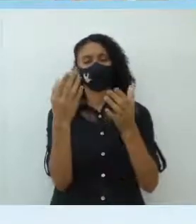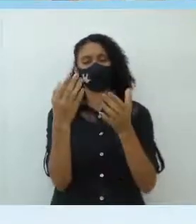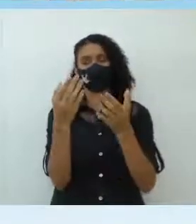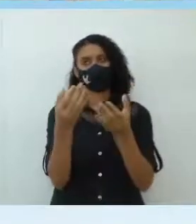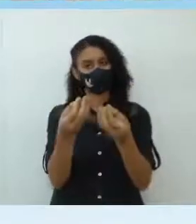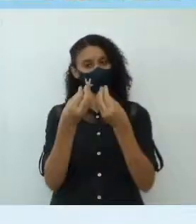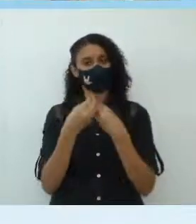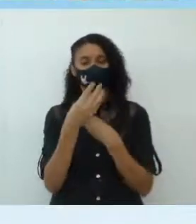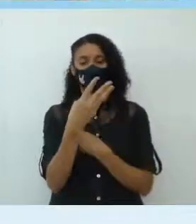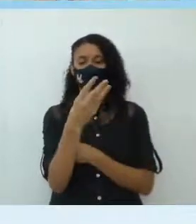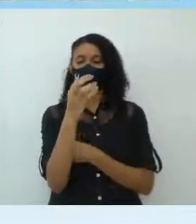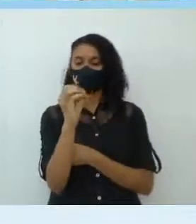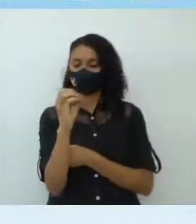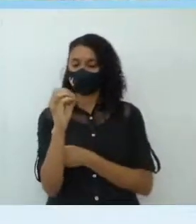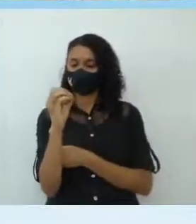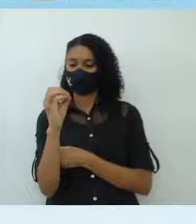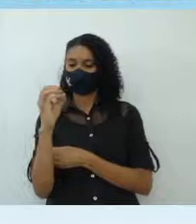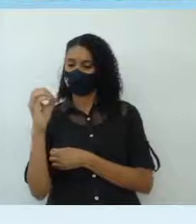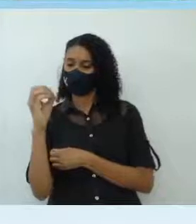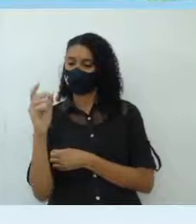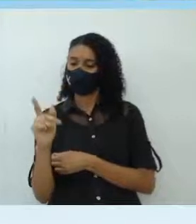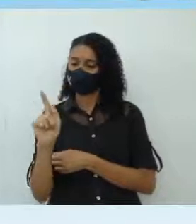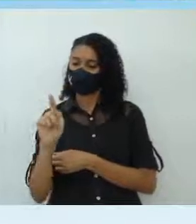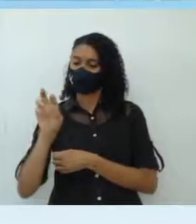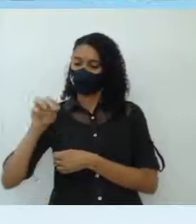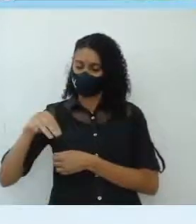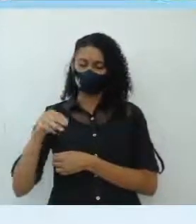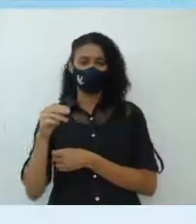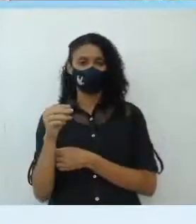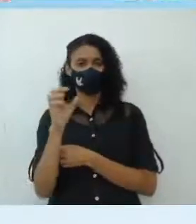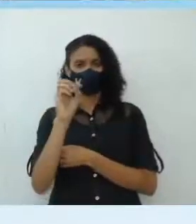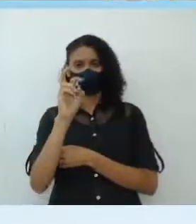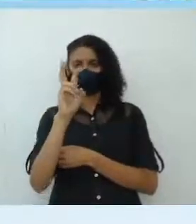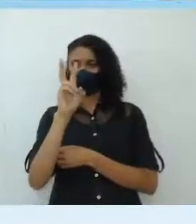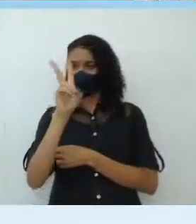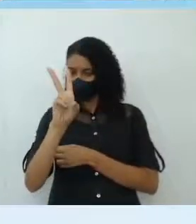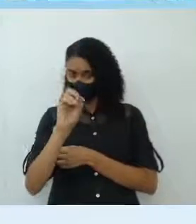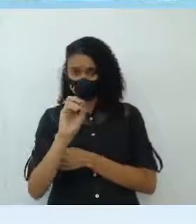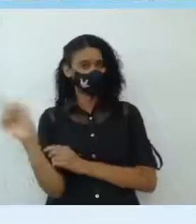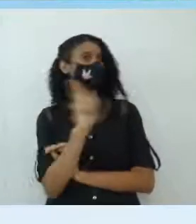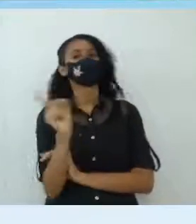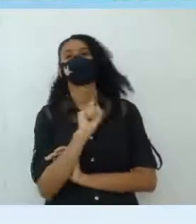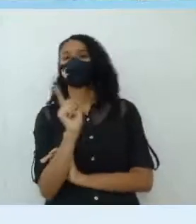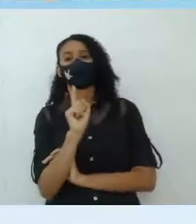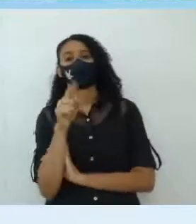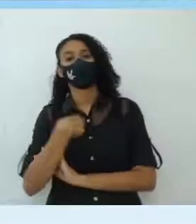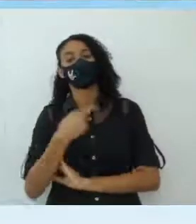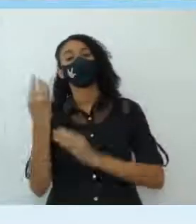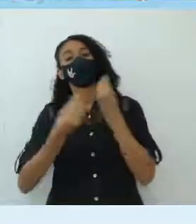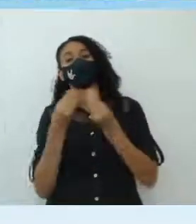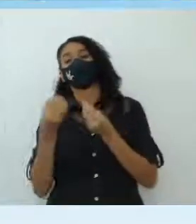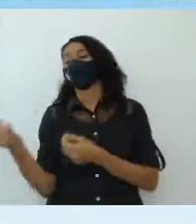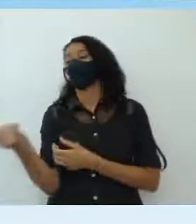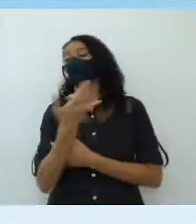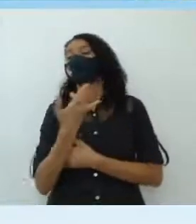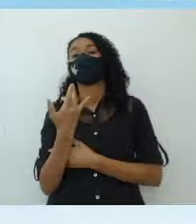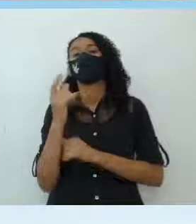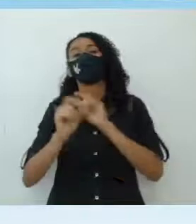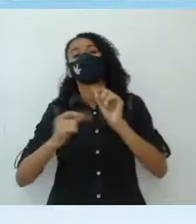me traz 1,5 litro de ovos? Não. Normalmente não é assim que a gente faz. A gente conta de